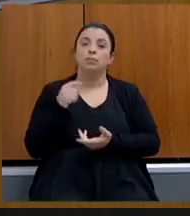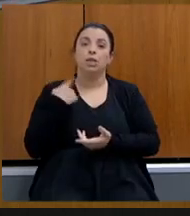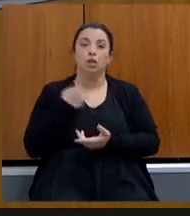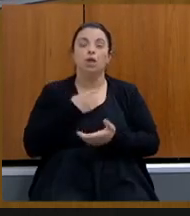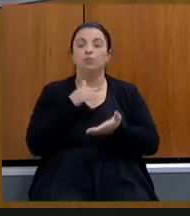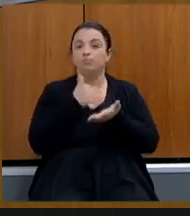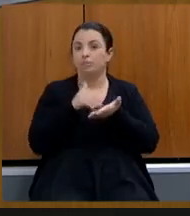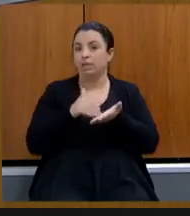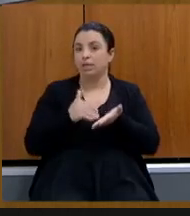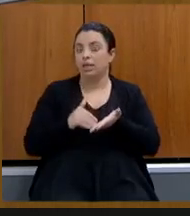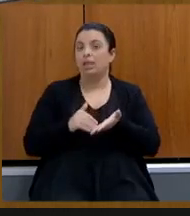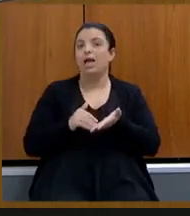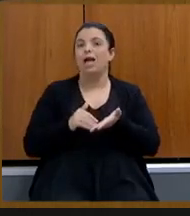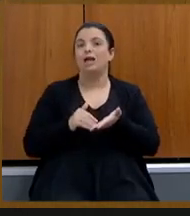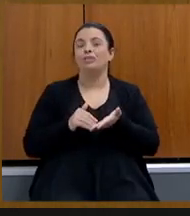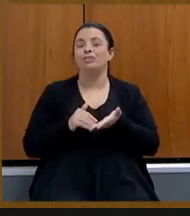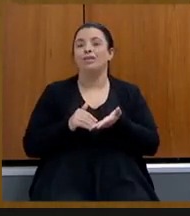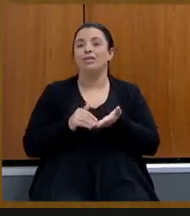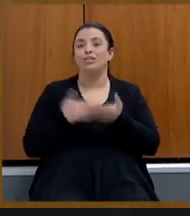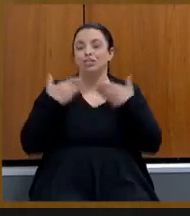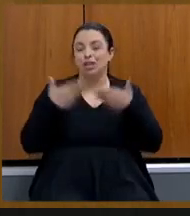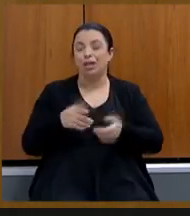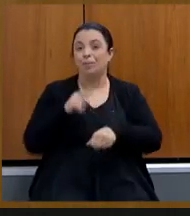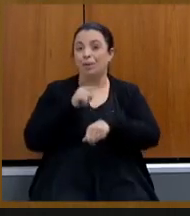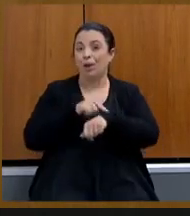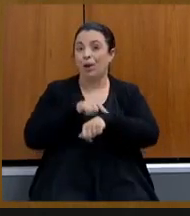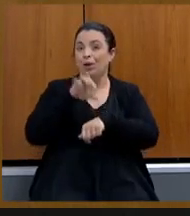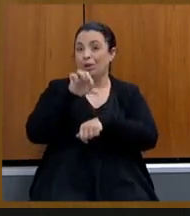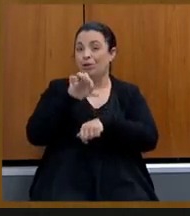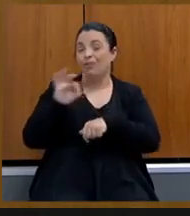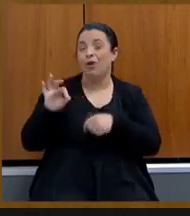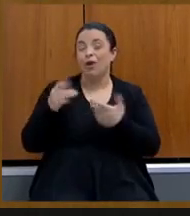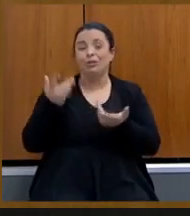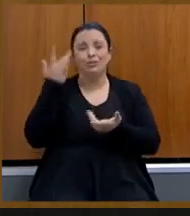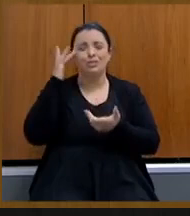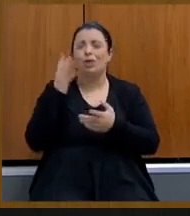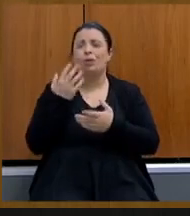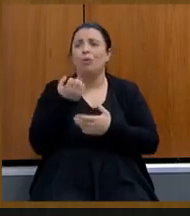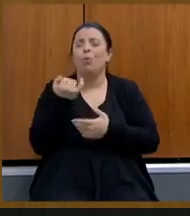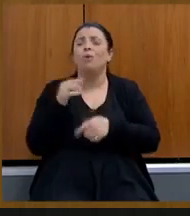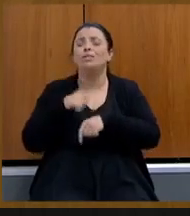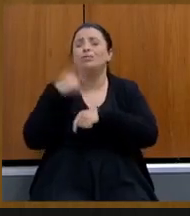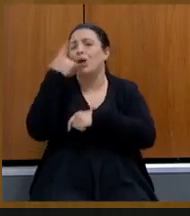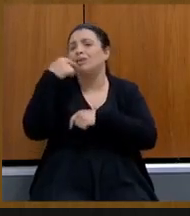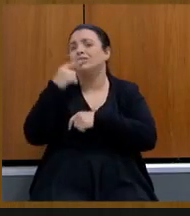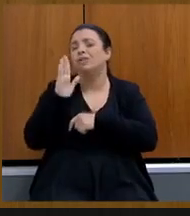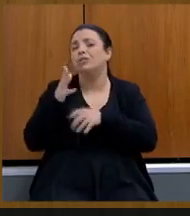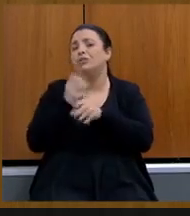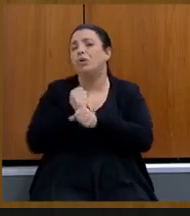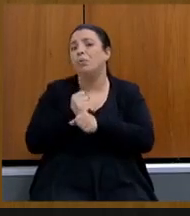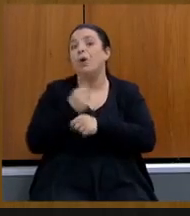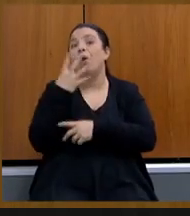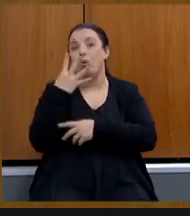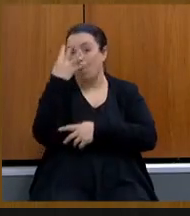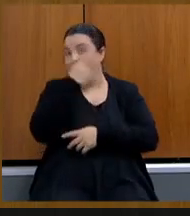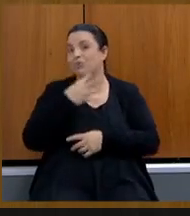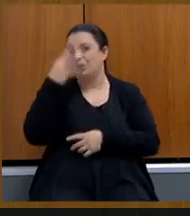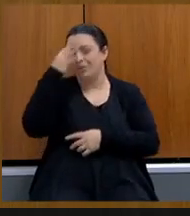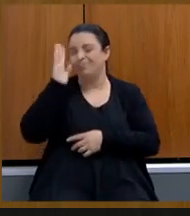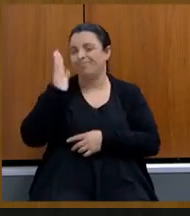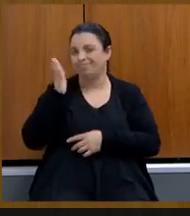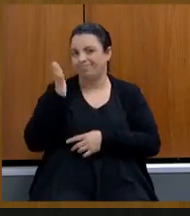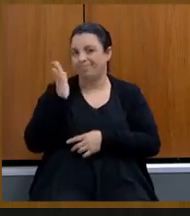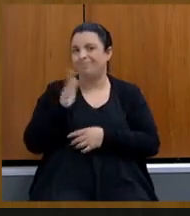nós secretários né estamos aqui desde às nove horas da manhã é difícil até fazer conta quanto tempo a gente tá aqui daí 4:00